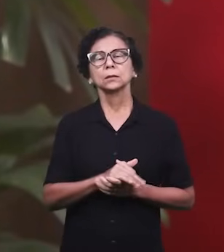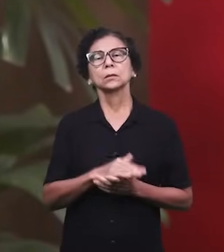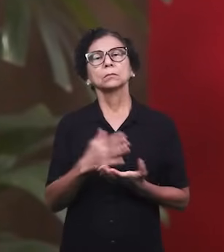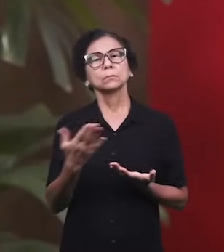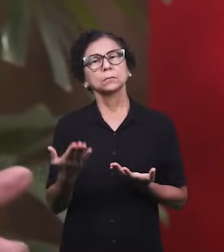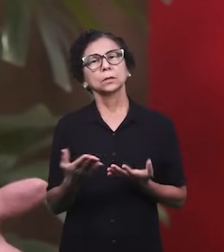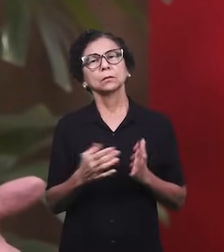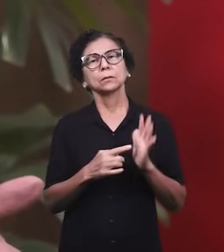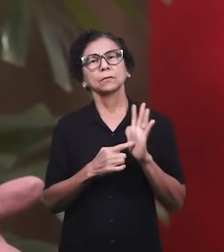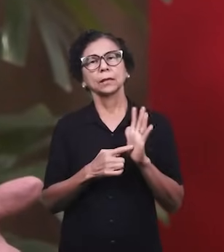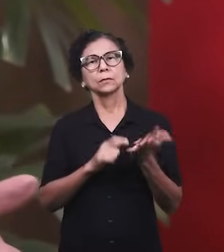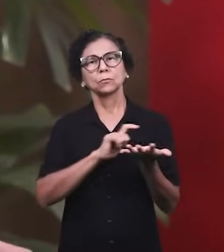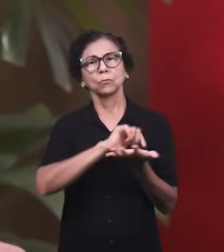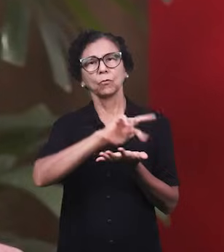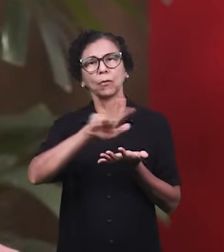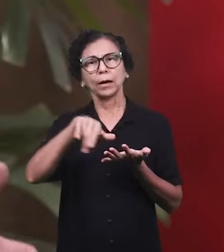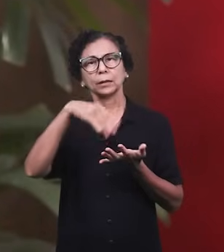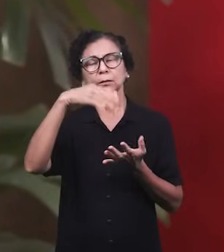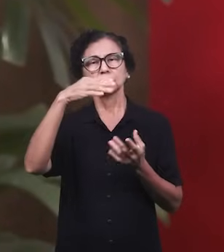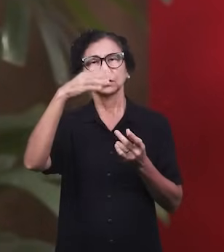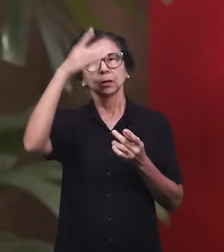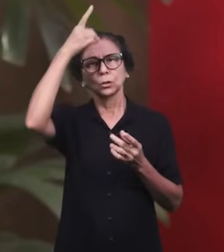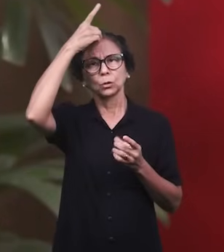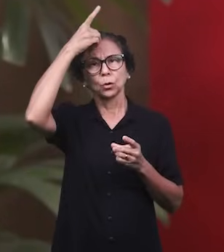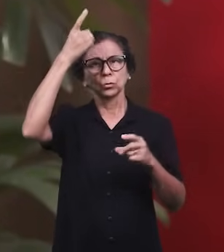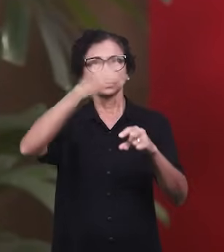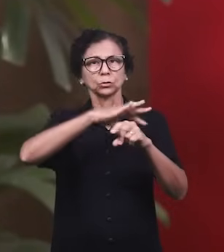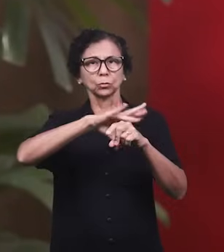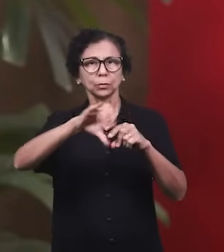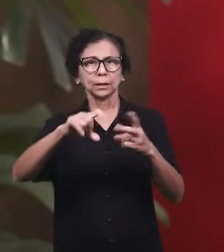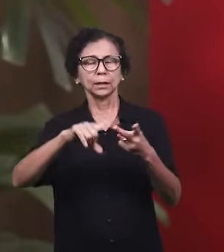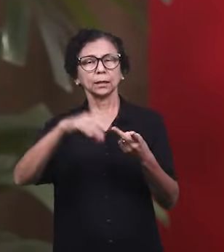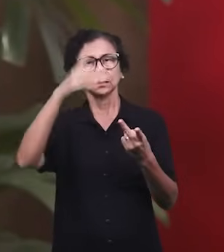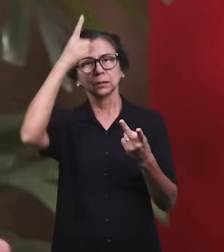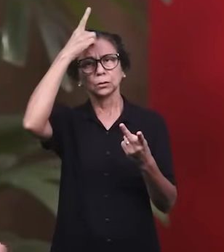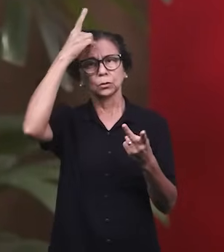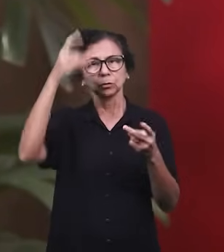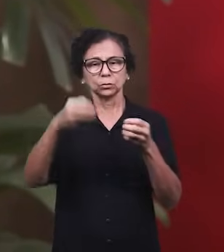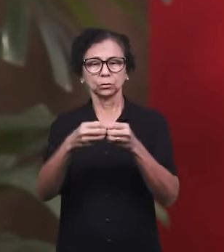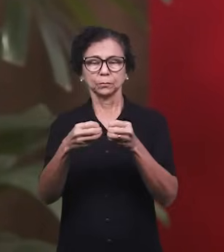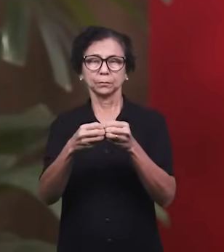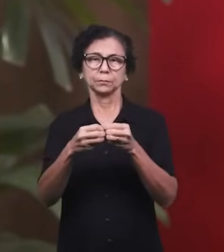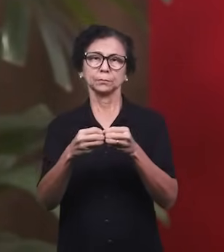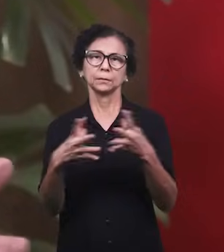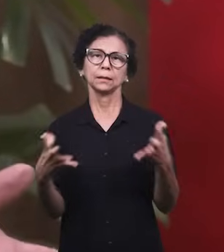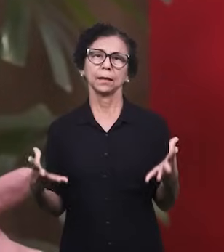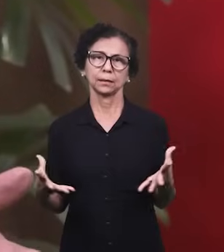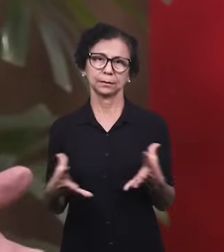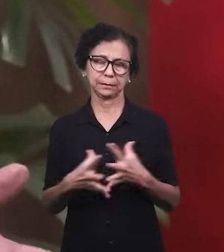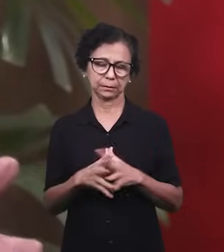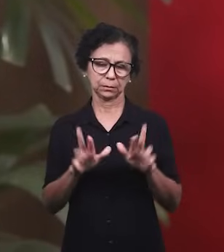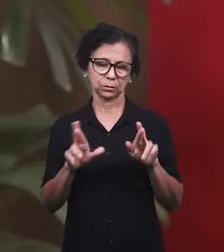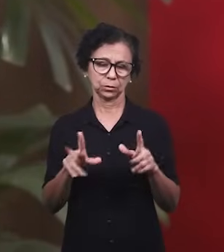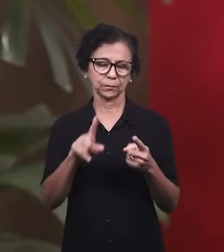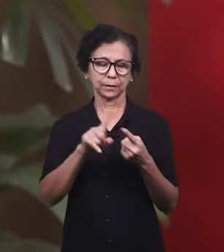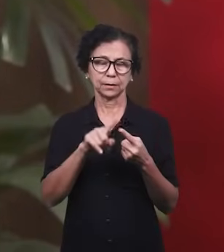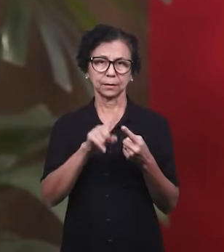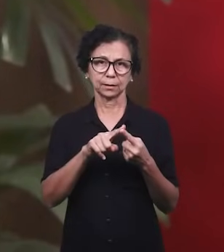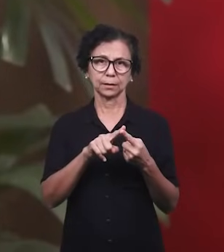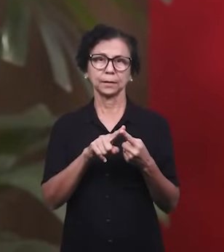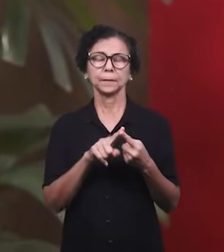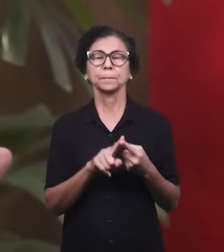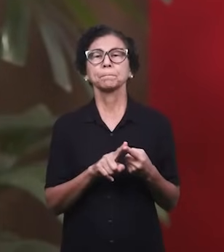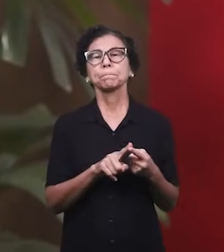de curar, no plural, inclusive, né? E dons de maravilhas. Muito bem, a diferença é muito simples, porque os dons de